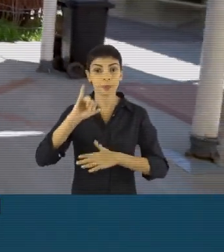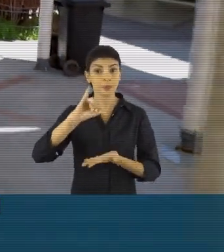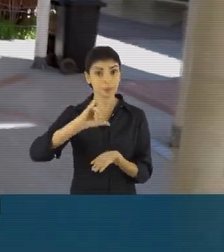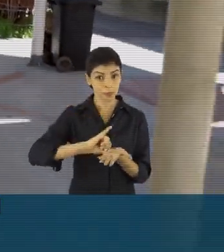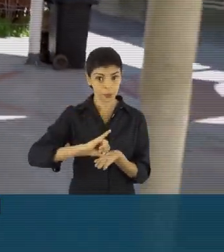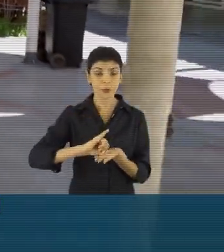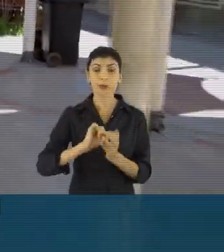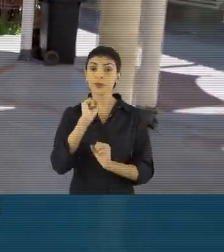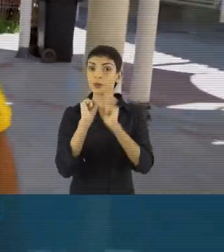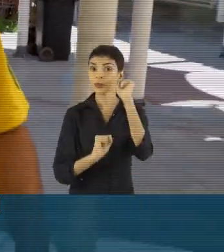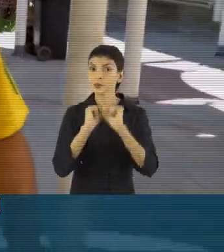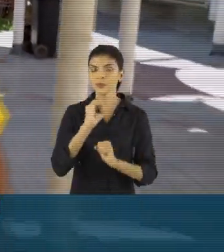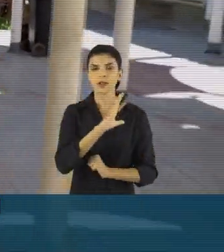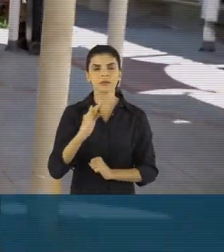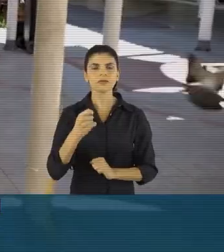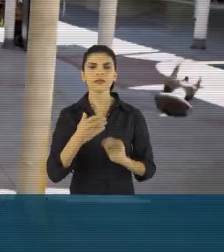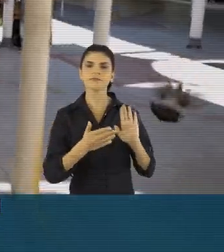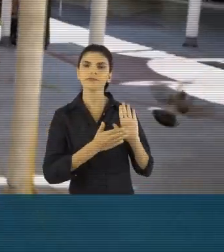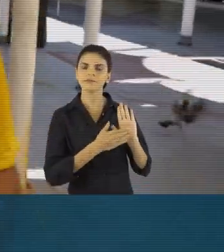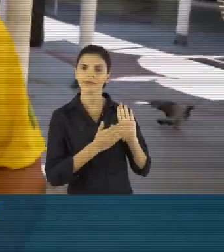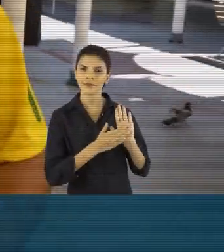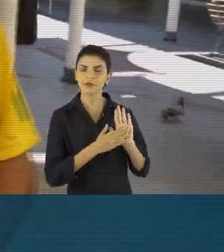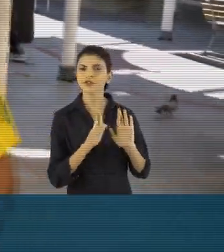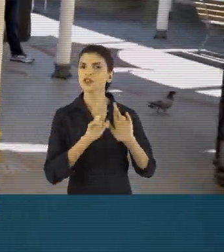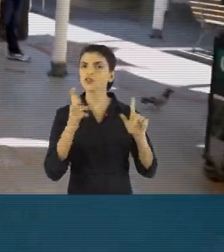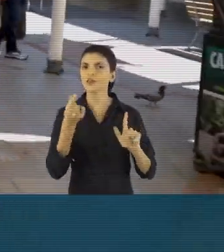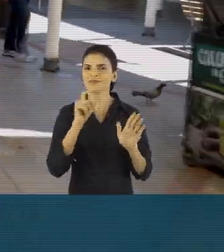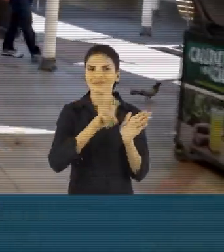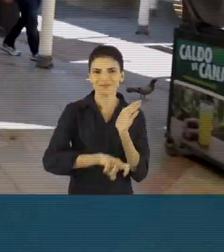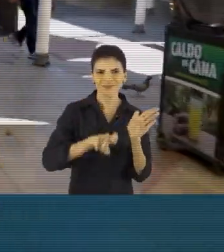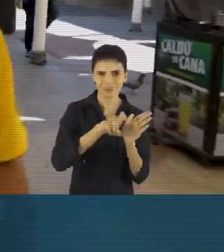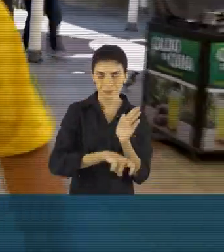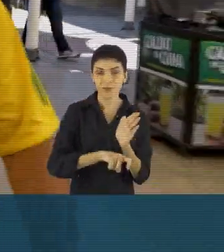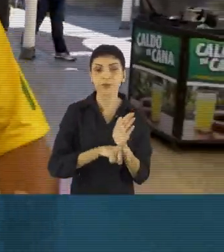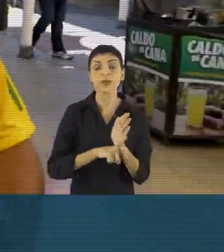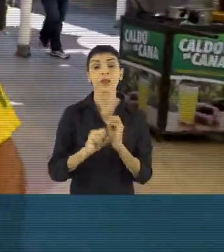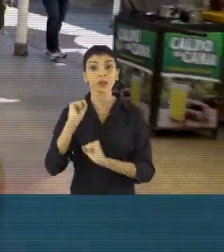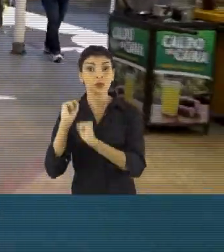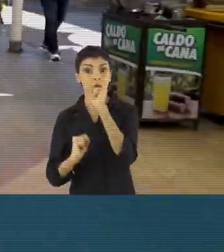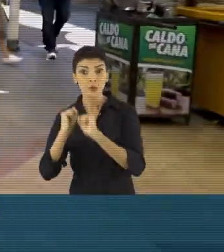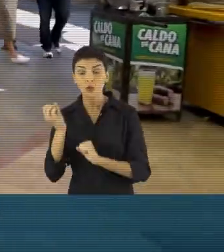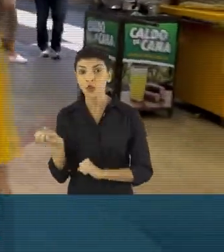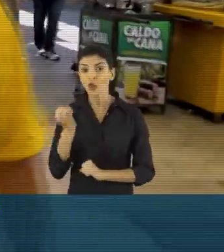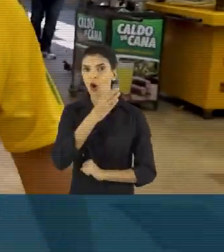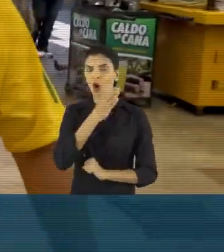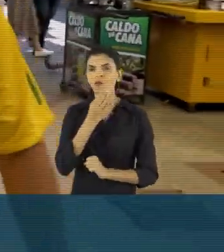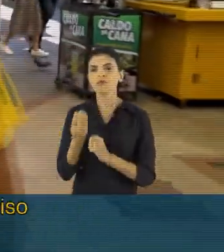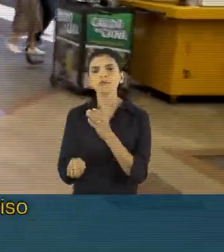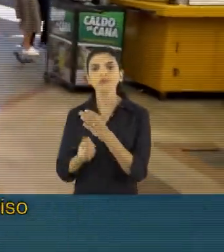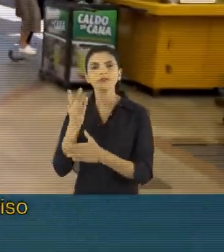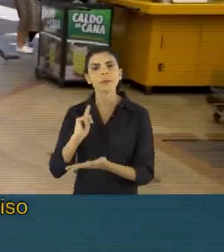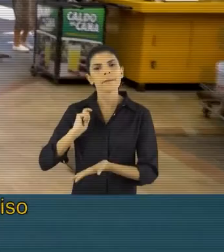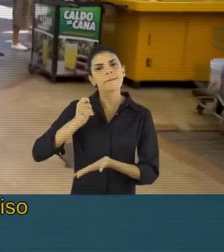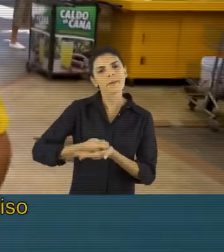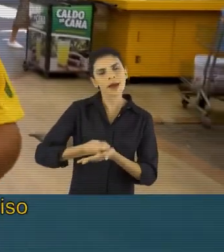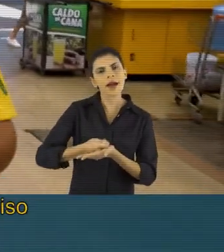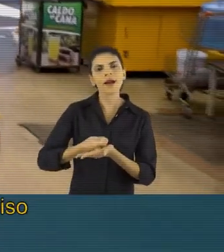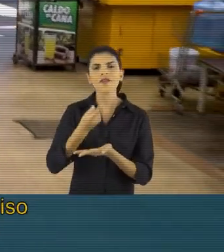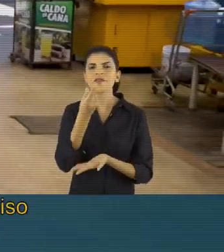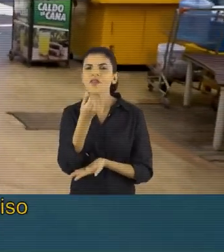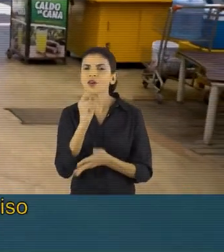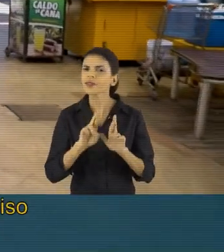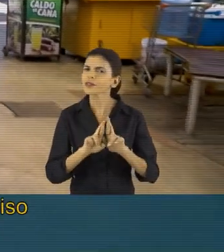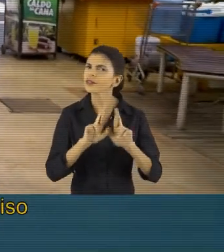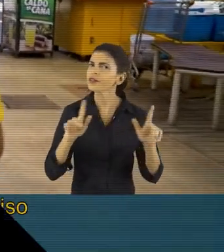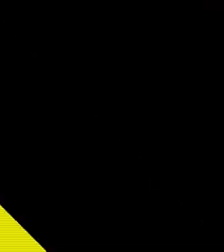polo industrial Cabo Frio, a gente precisa estabelecer o regime tributário diferenciado, em que novas indústrias aqui se instalem pagando um